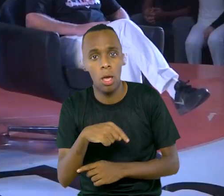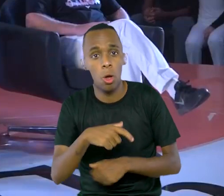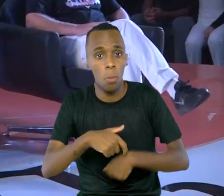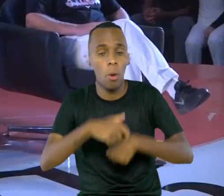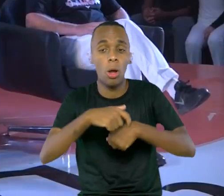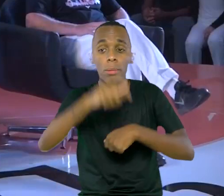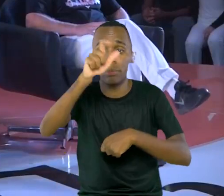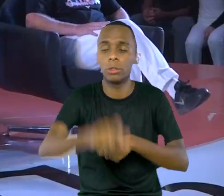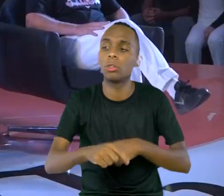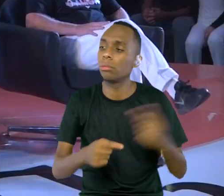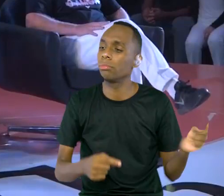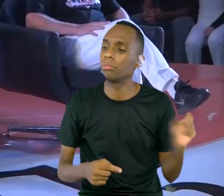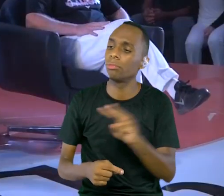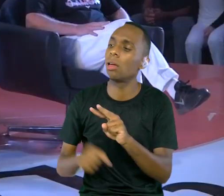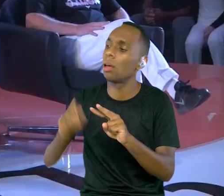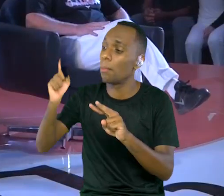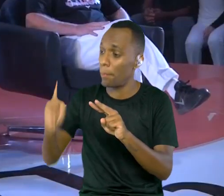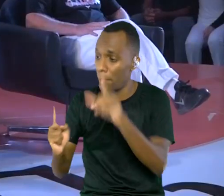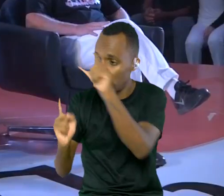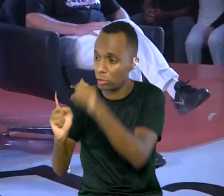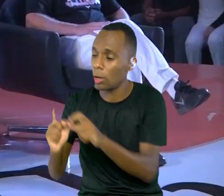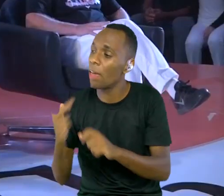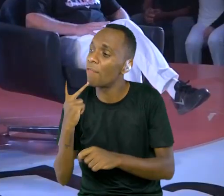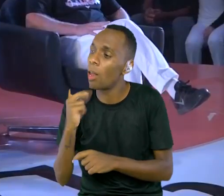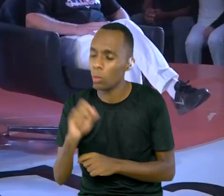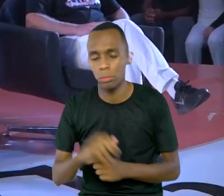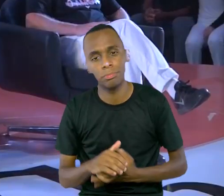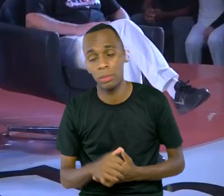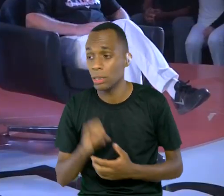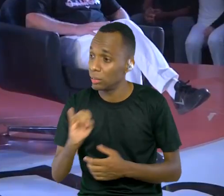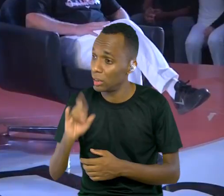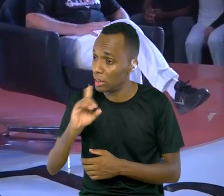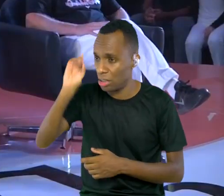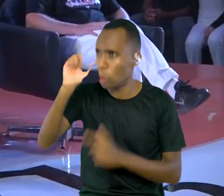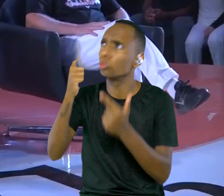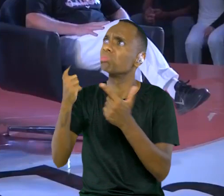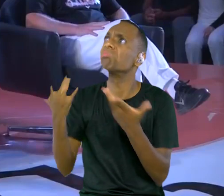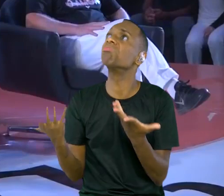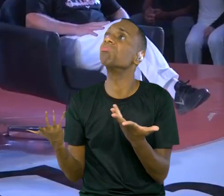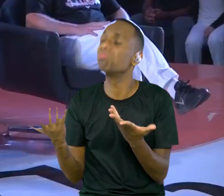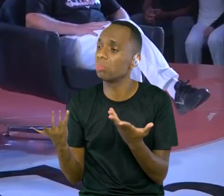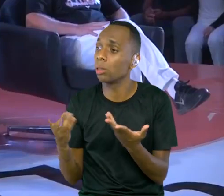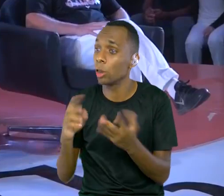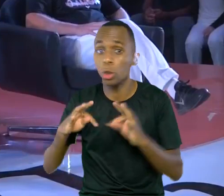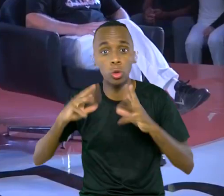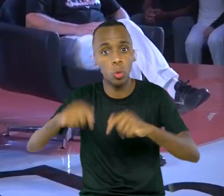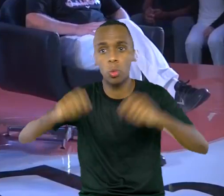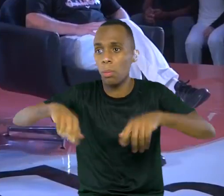conhece. Uma hora um personagem vira para o outro e diz: se Deus não